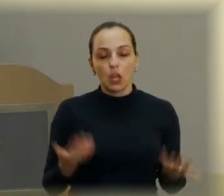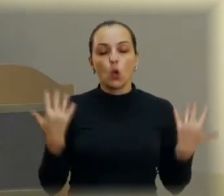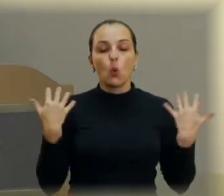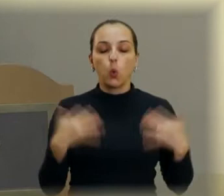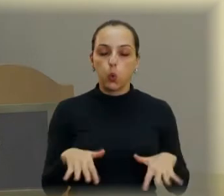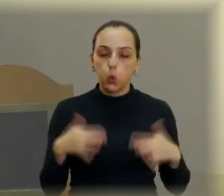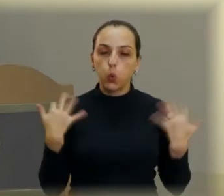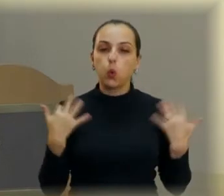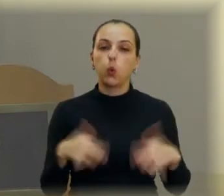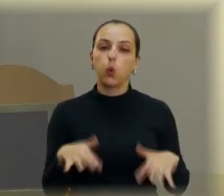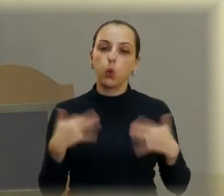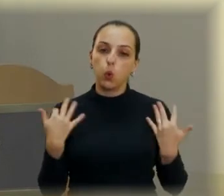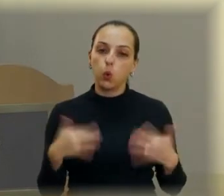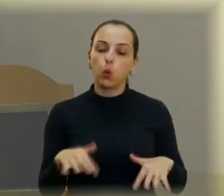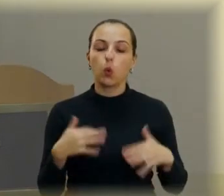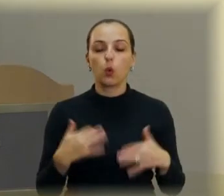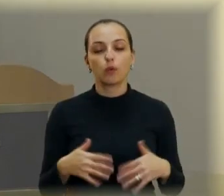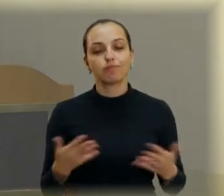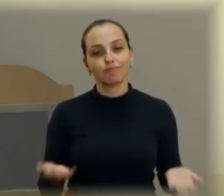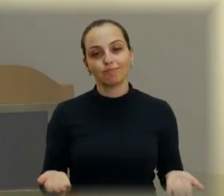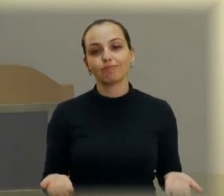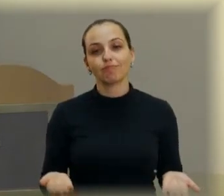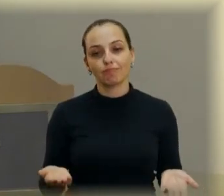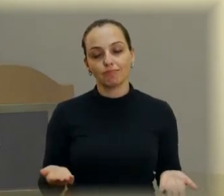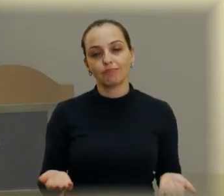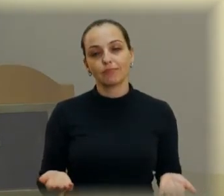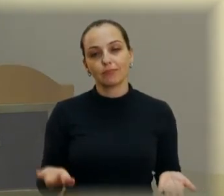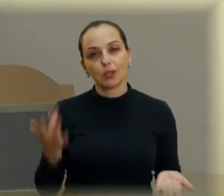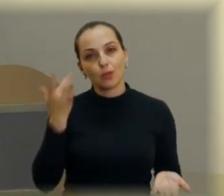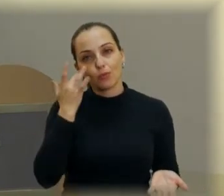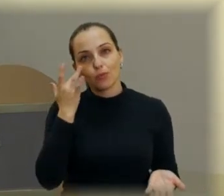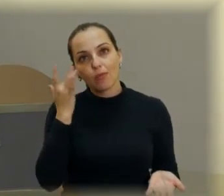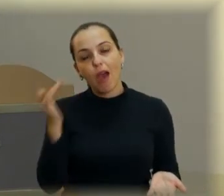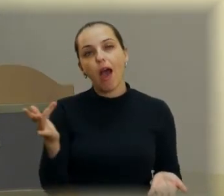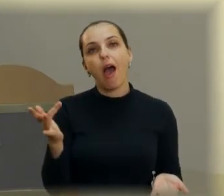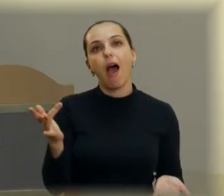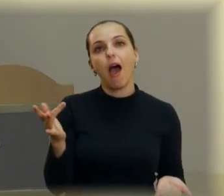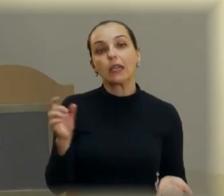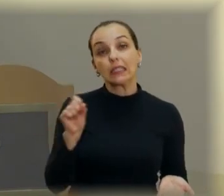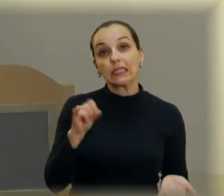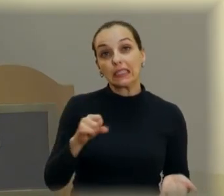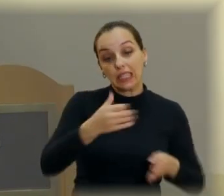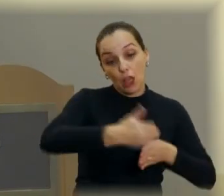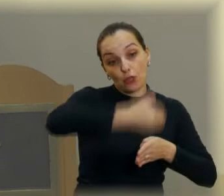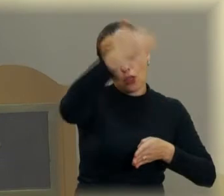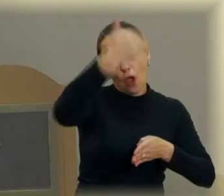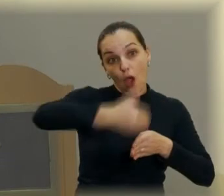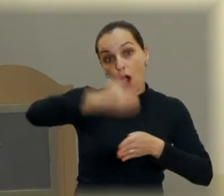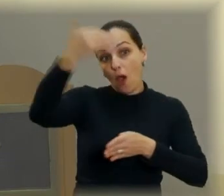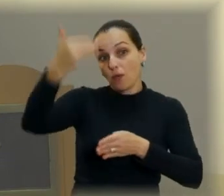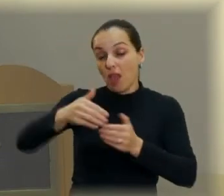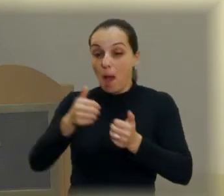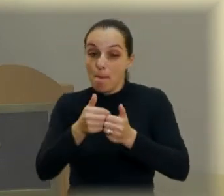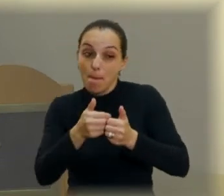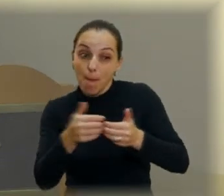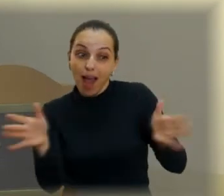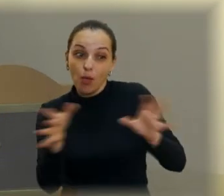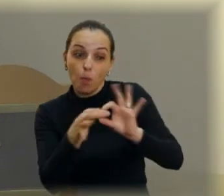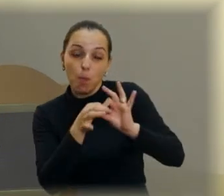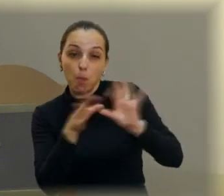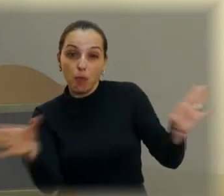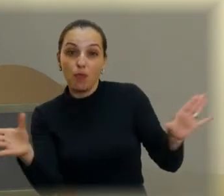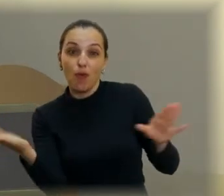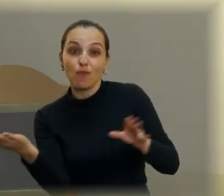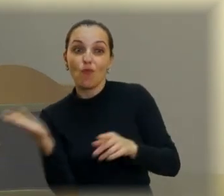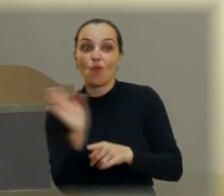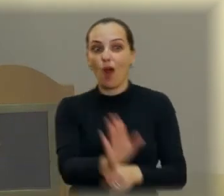motivação eu não sei se abertura totalmente do comércio